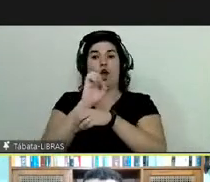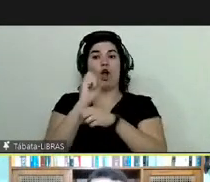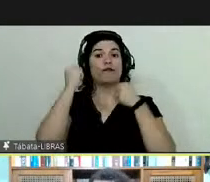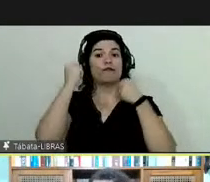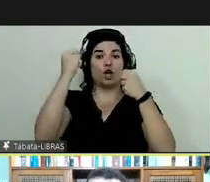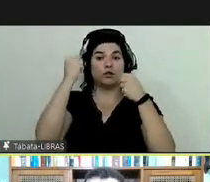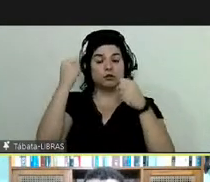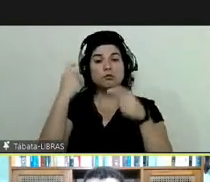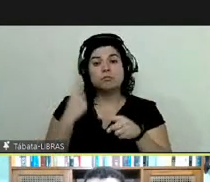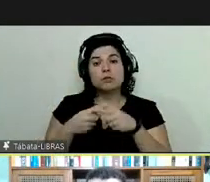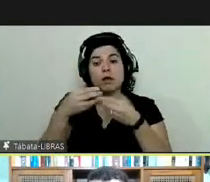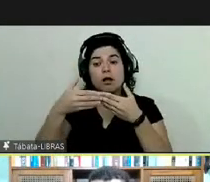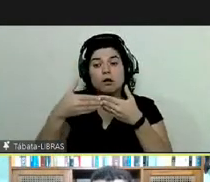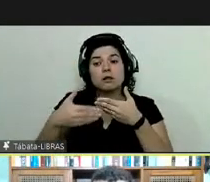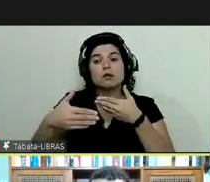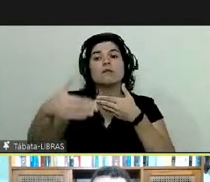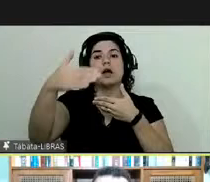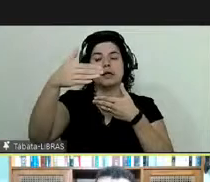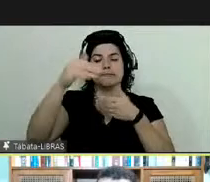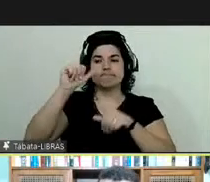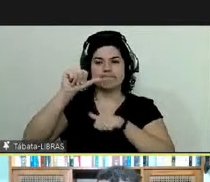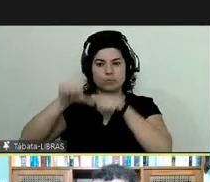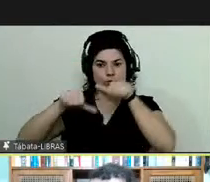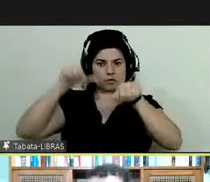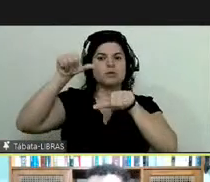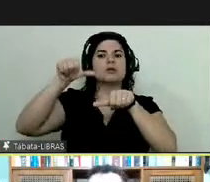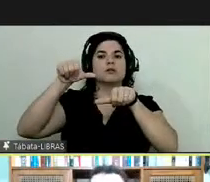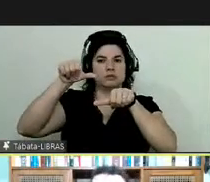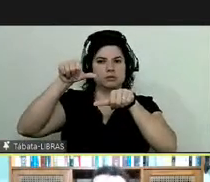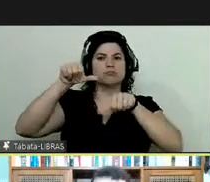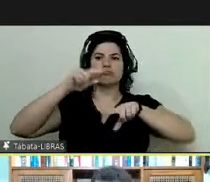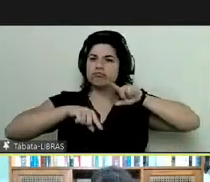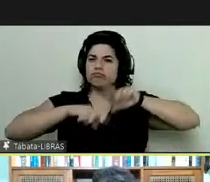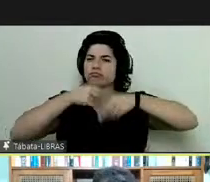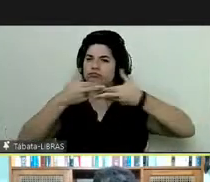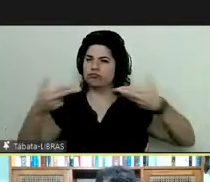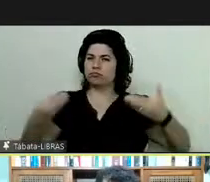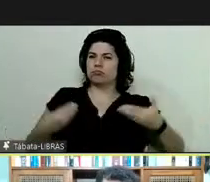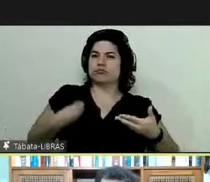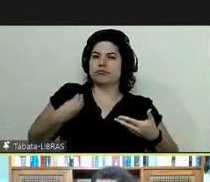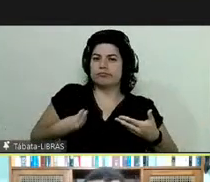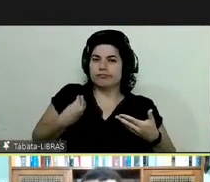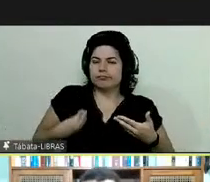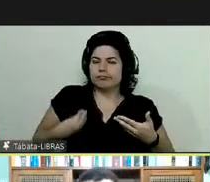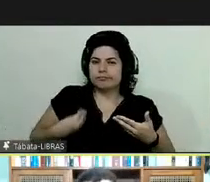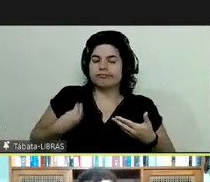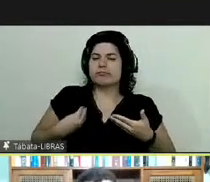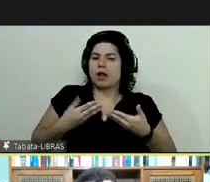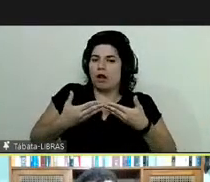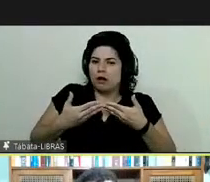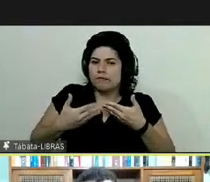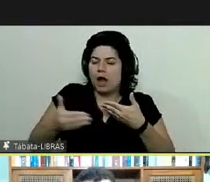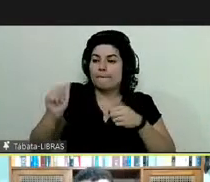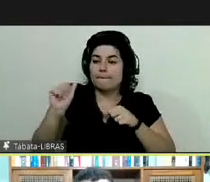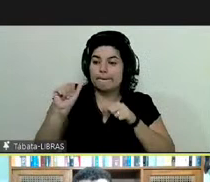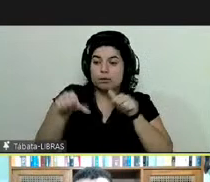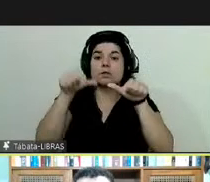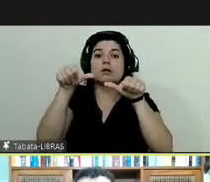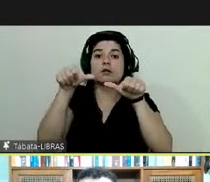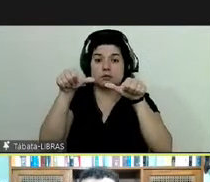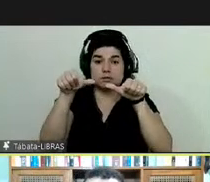porque o teu que viria no sentido da transformação das condições materiais de vida né O que viria no sentido da transformação